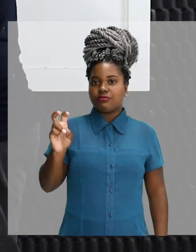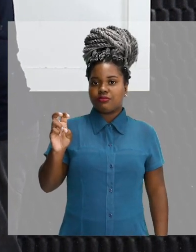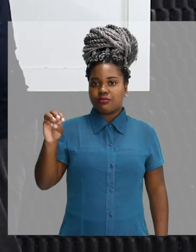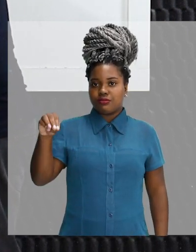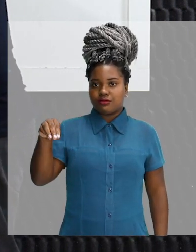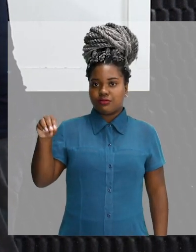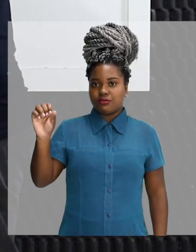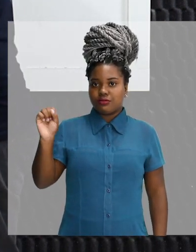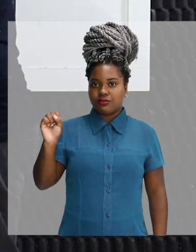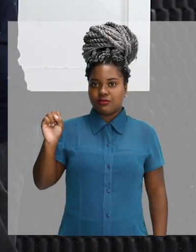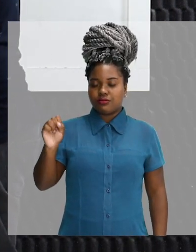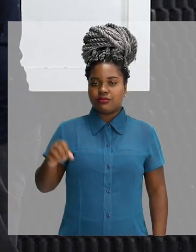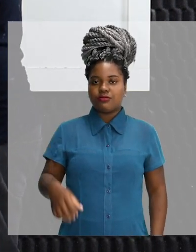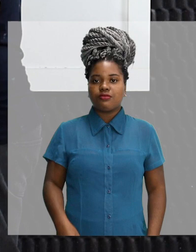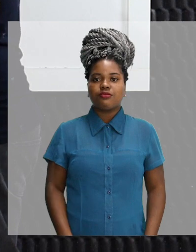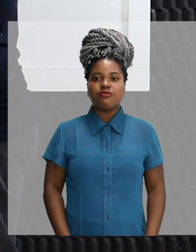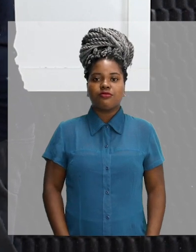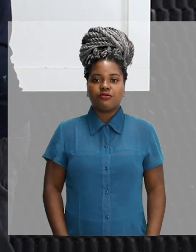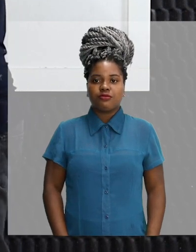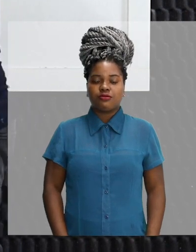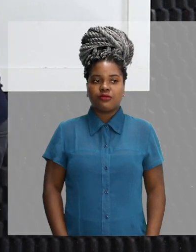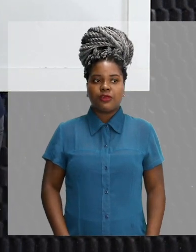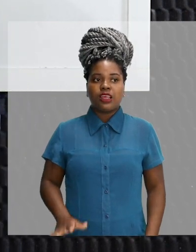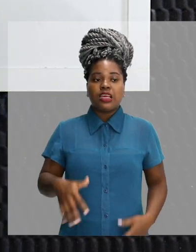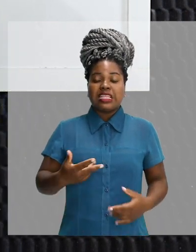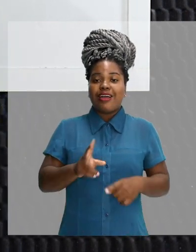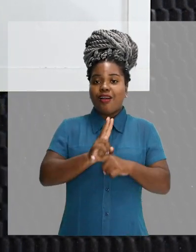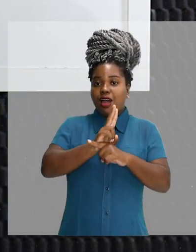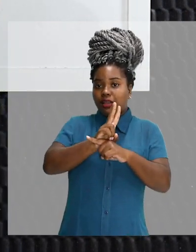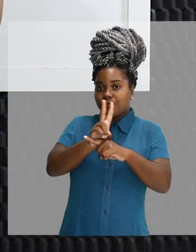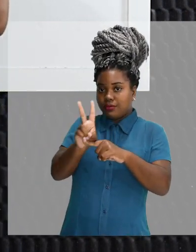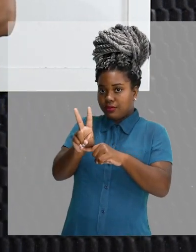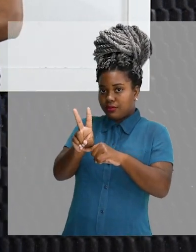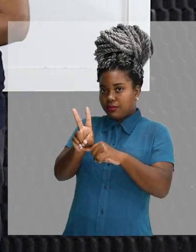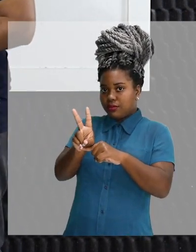metros por segundo. Ou seja, a velocidade